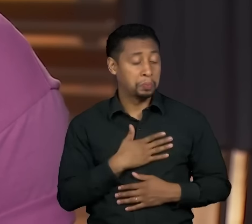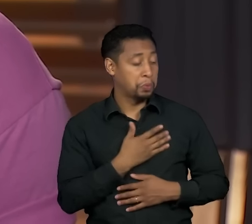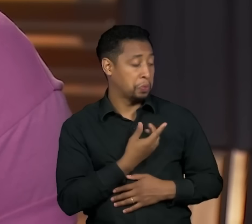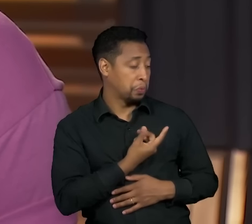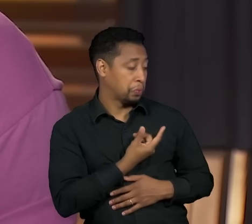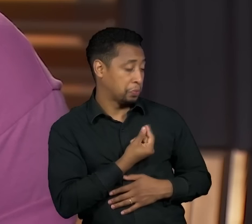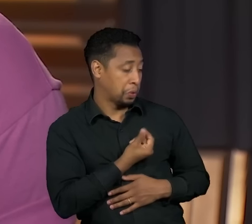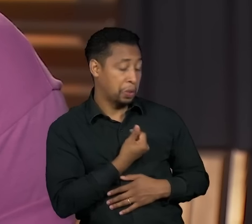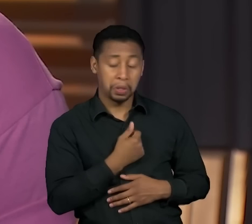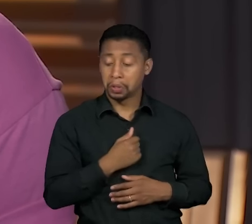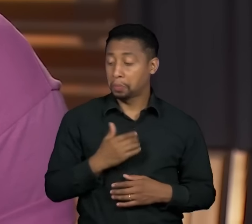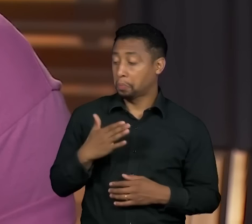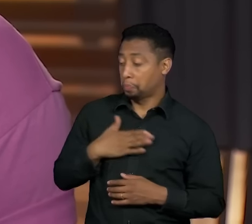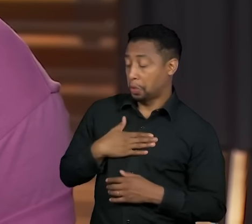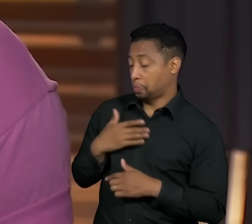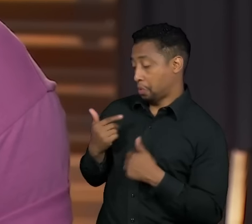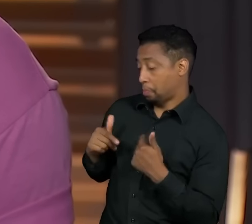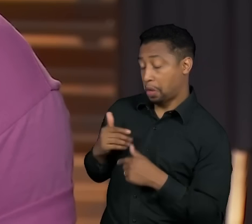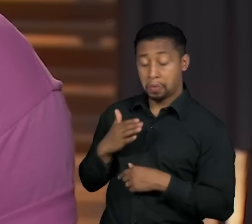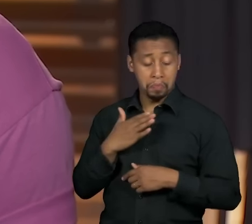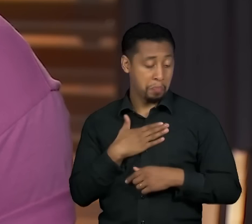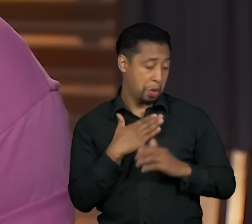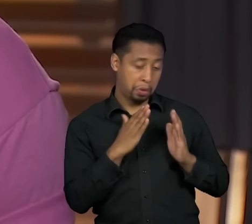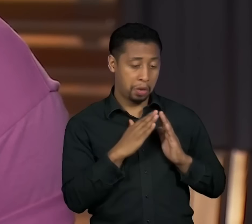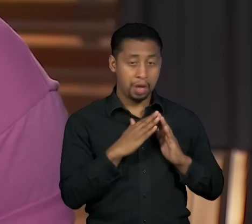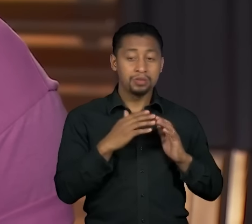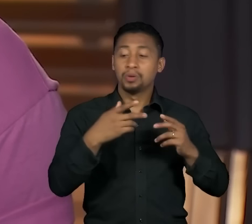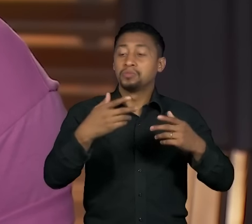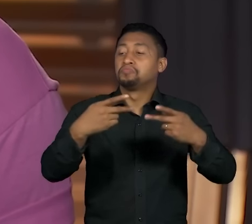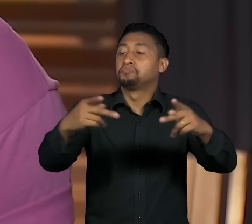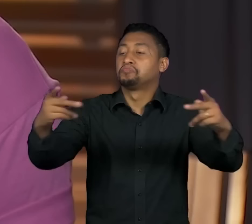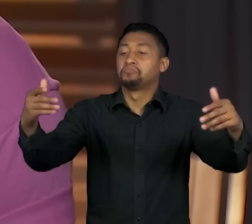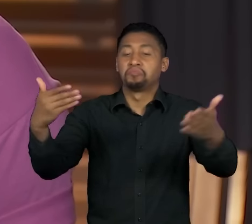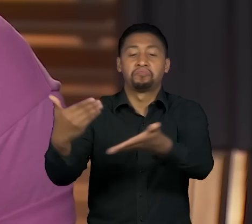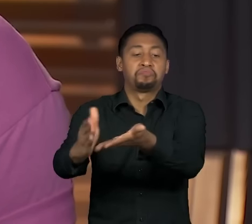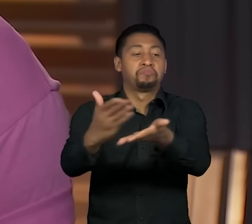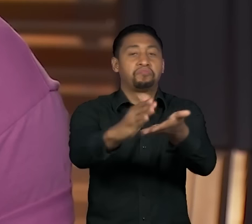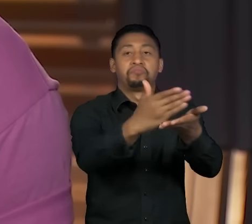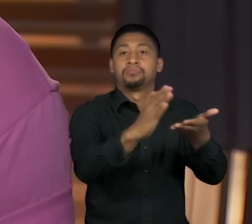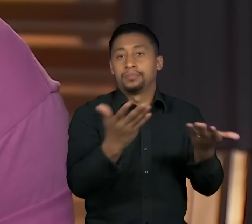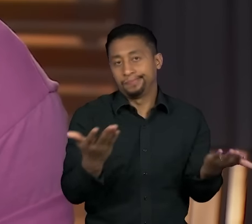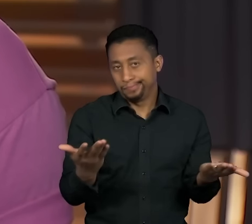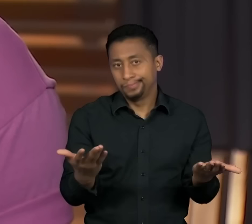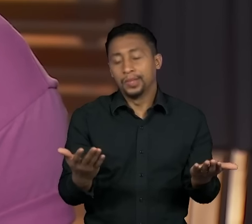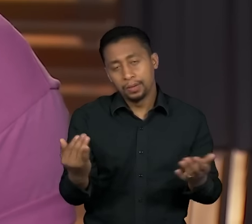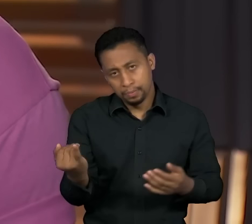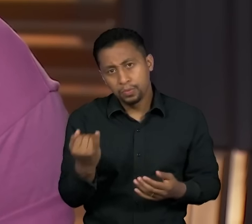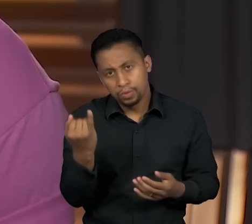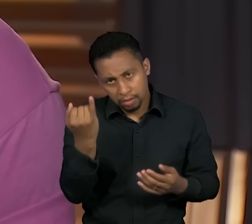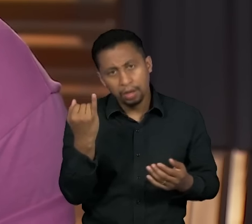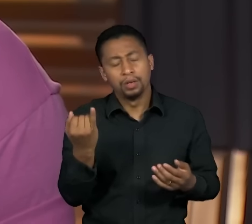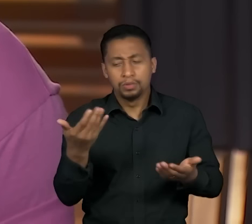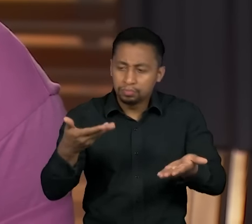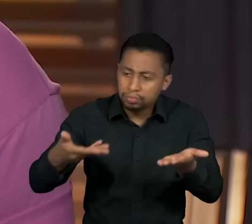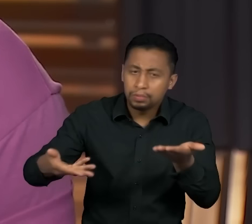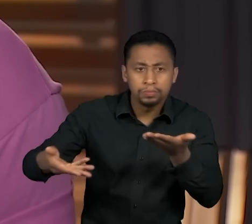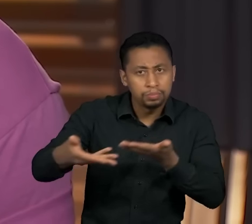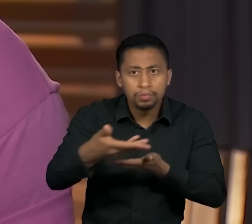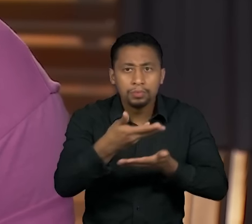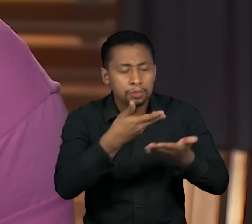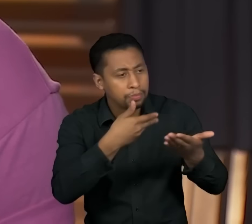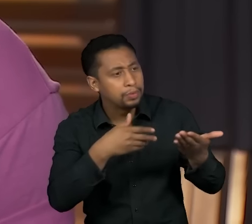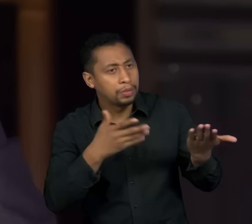perder. Eu acho que faltou olhar para o outro um pouco mais, pensar no outro um pouco mais. Acho